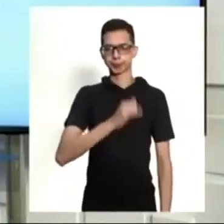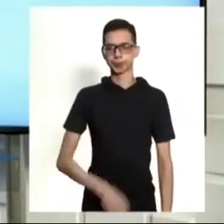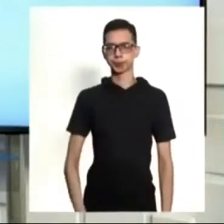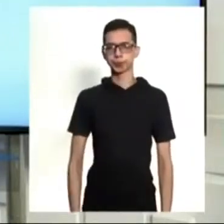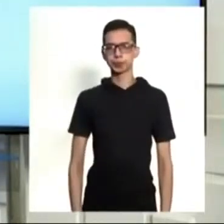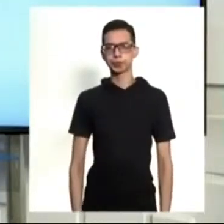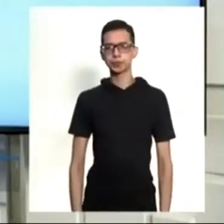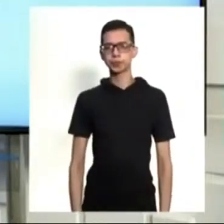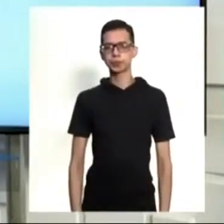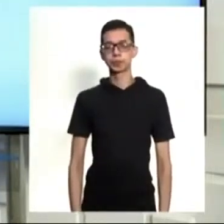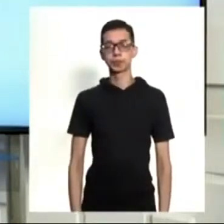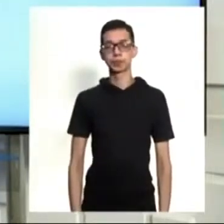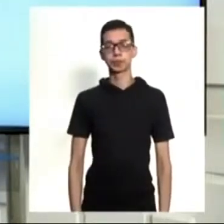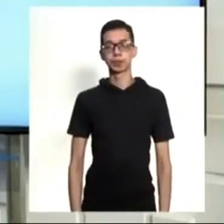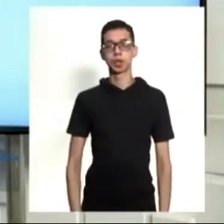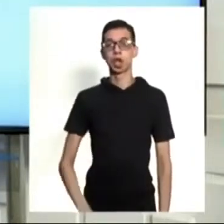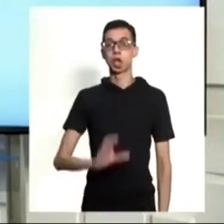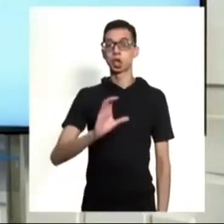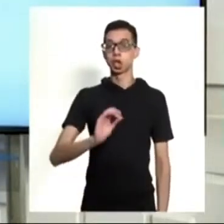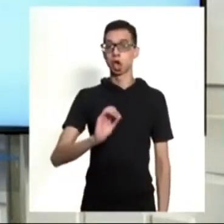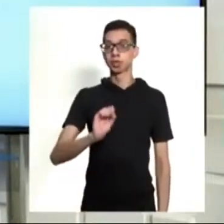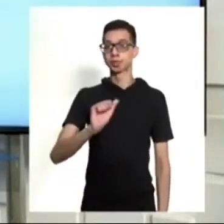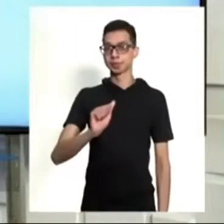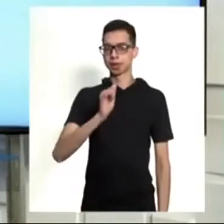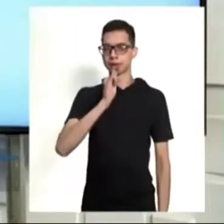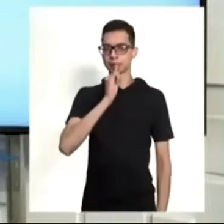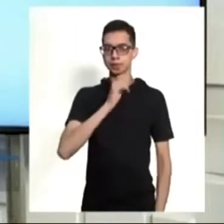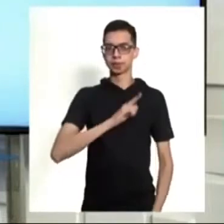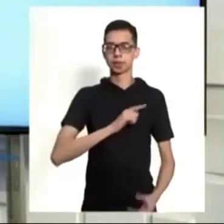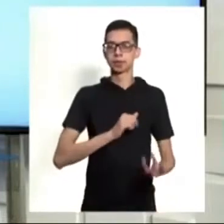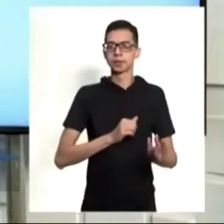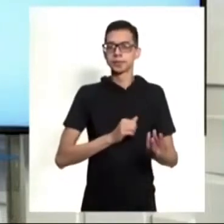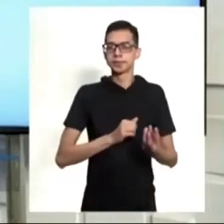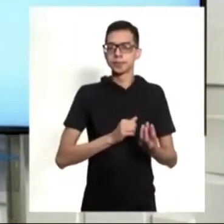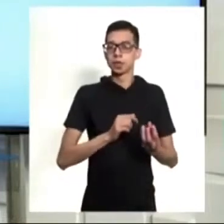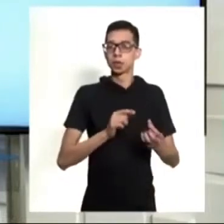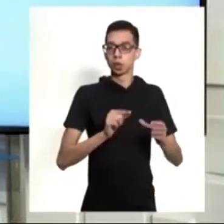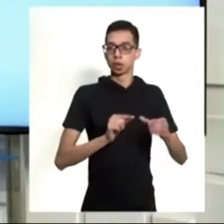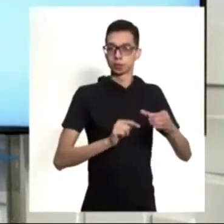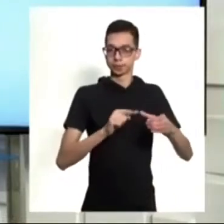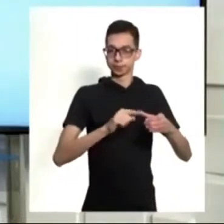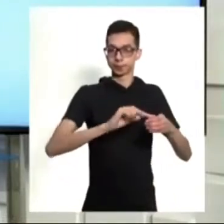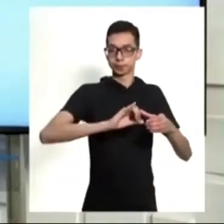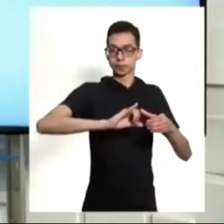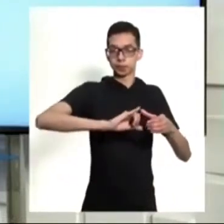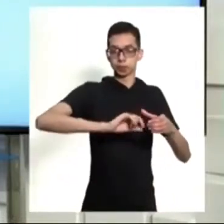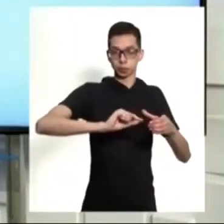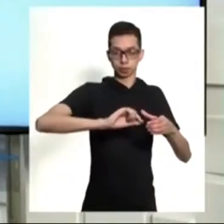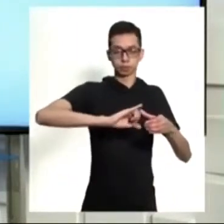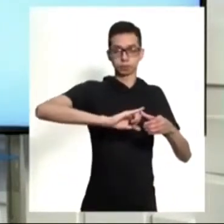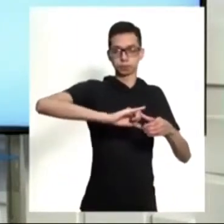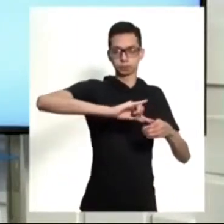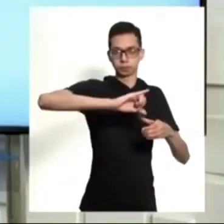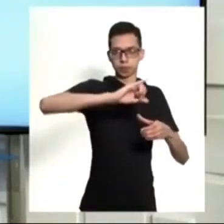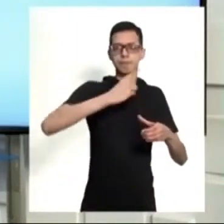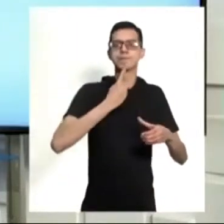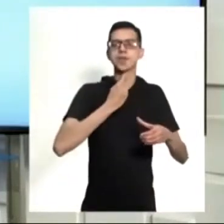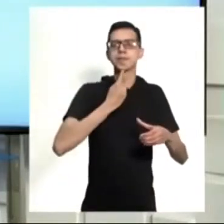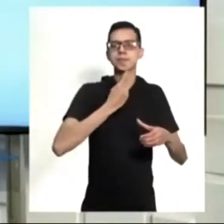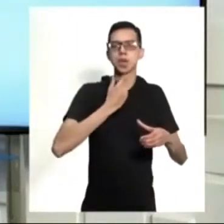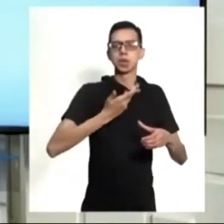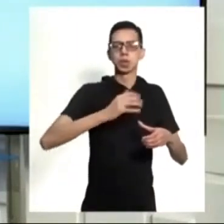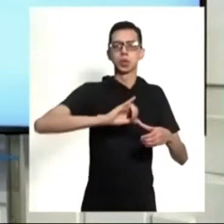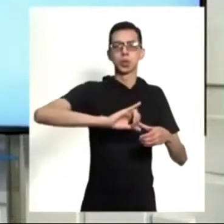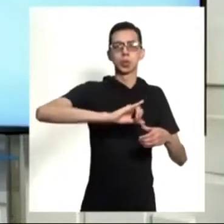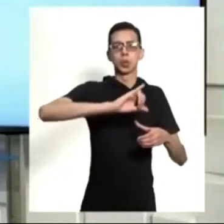aquosa, ele está saindo da solução e se transformando em cobre 0, que é o sólido. Ou seja, ele está grudando, como ele é vermelhinho, ele fica